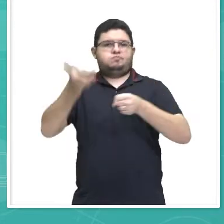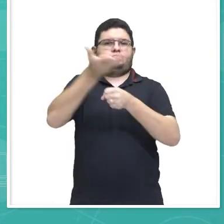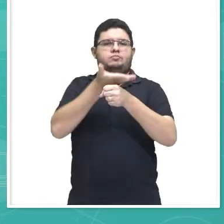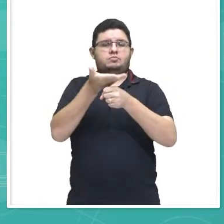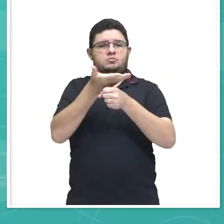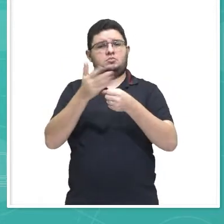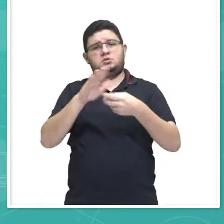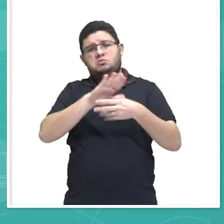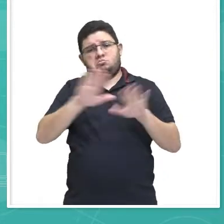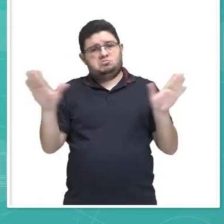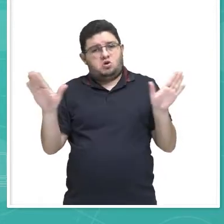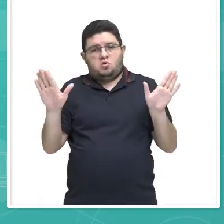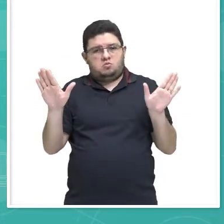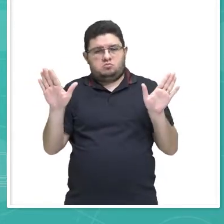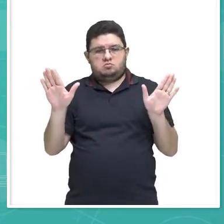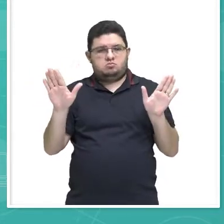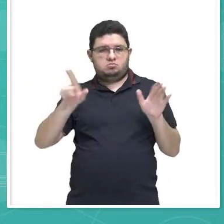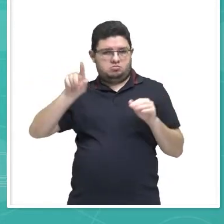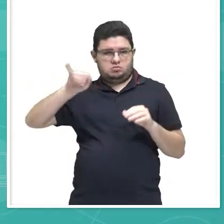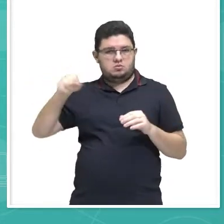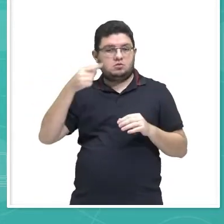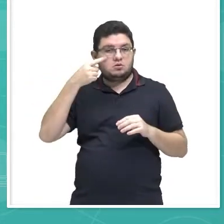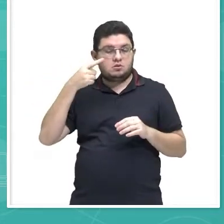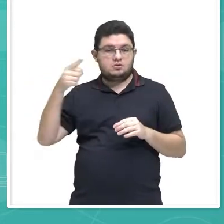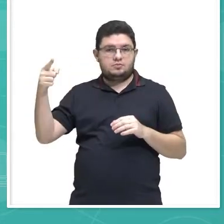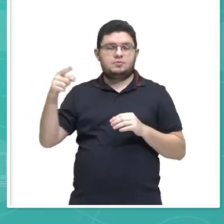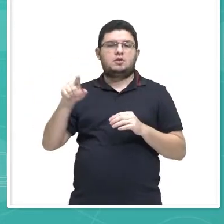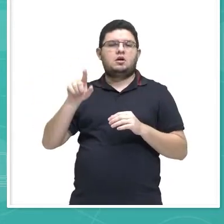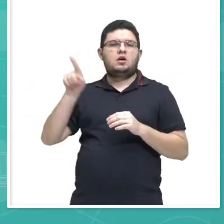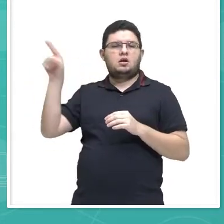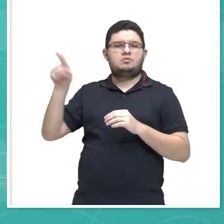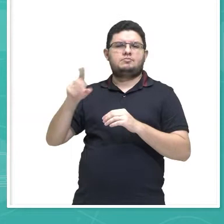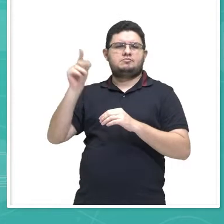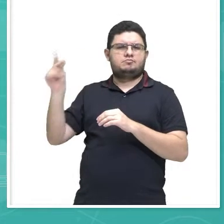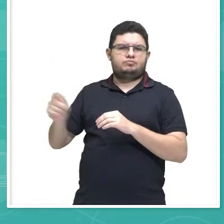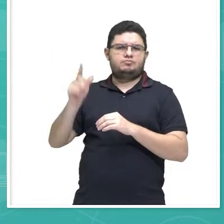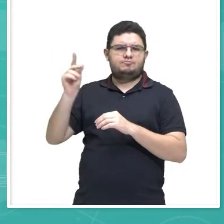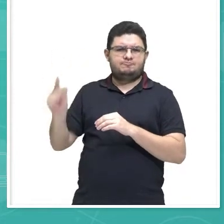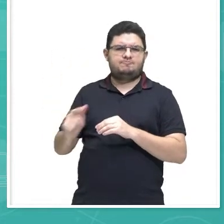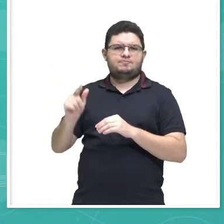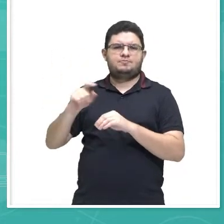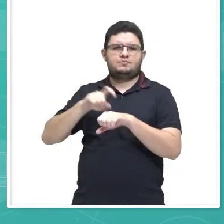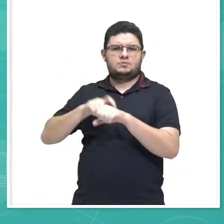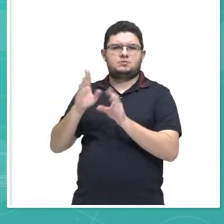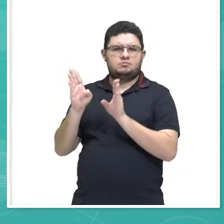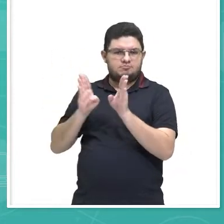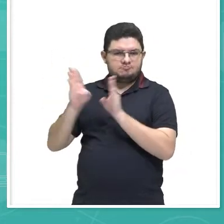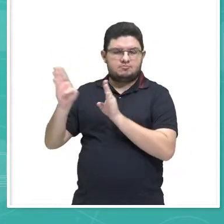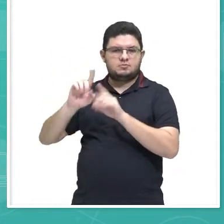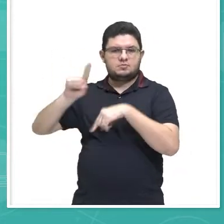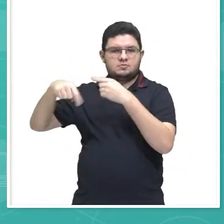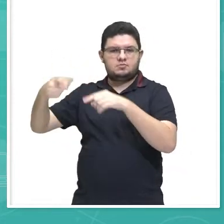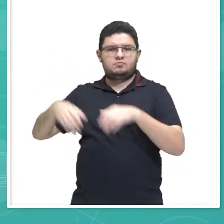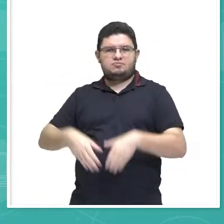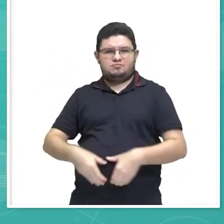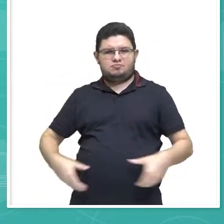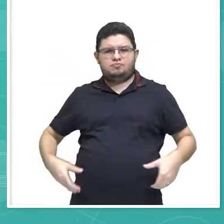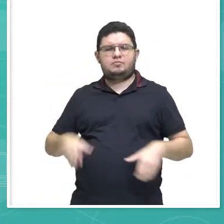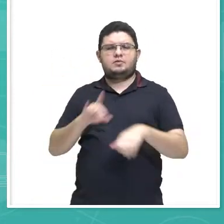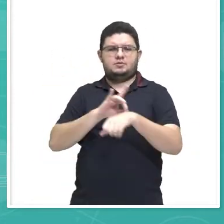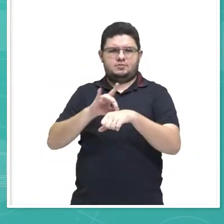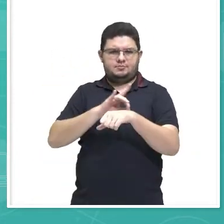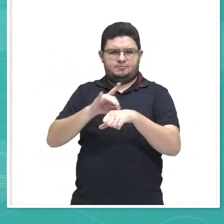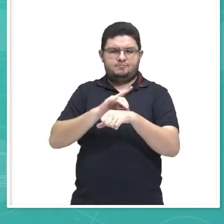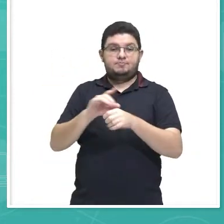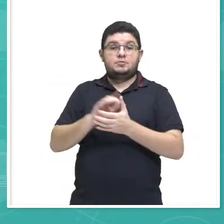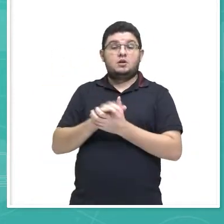muito tempo até se tornar um faixa preta. E aí, isso daí, eles davam muito mais